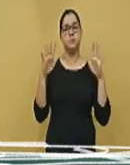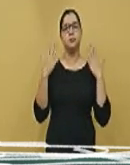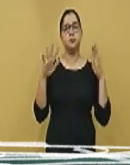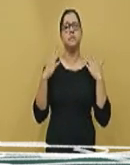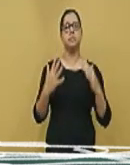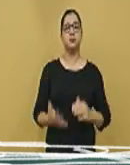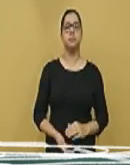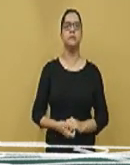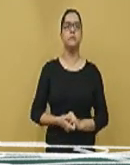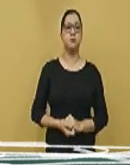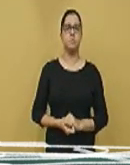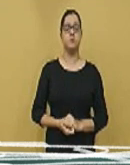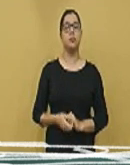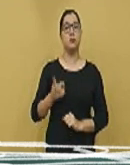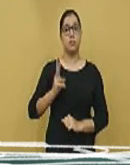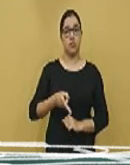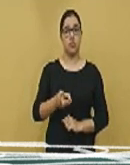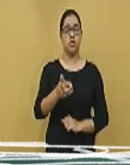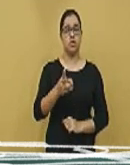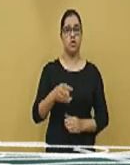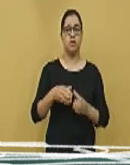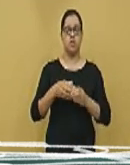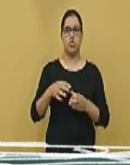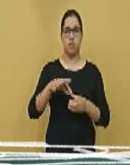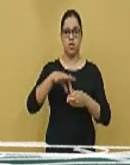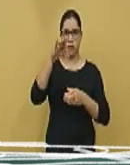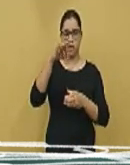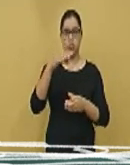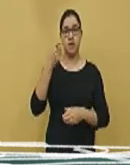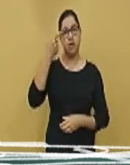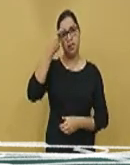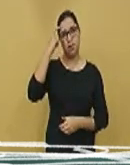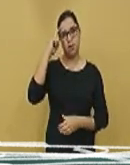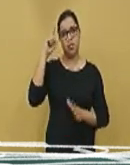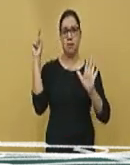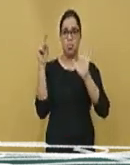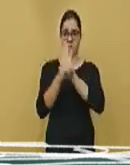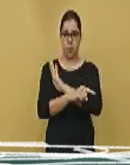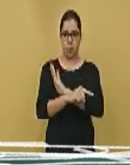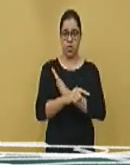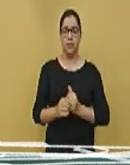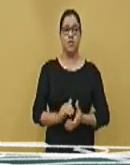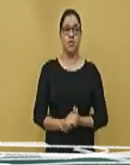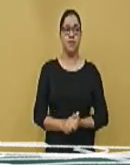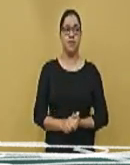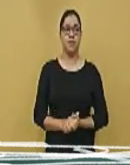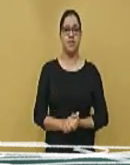Na sequência do sorteio, então, a professora Eliane fará a sua pergunta. Que é a professora Etienne.